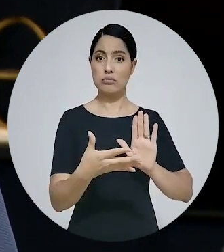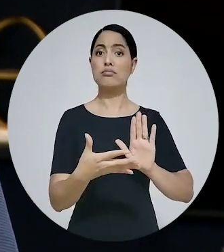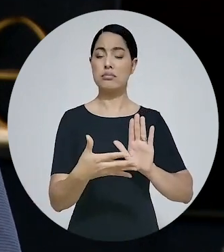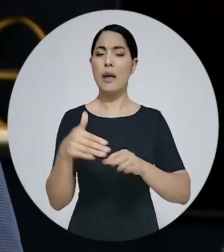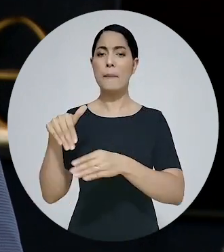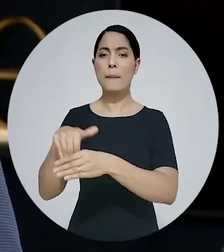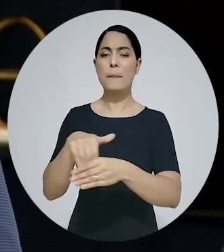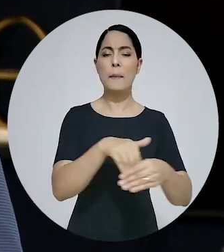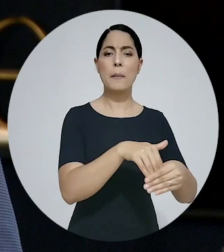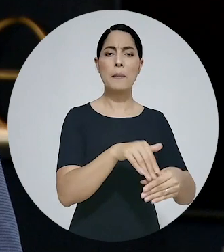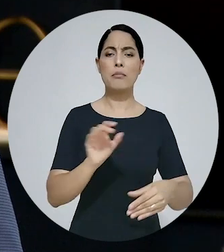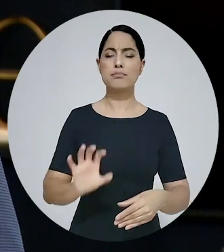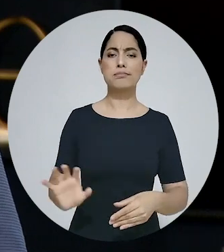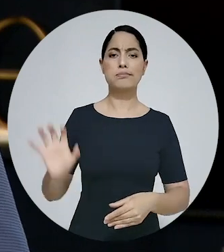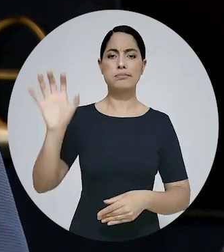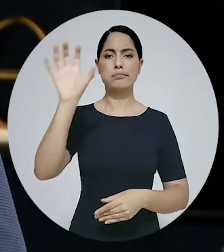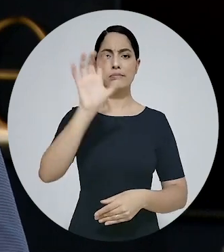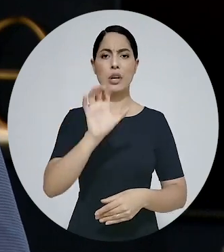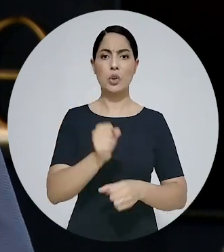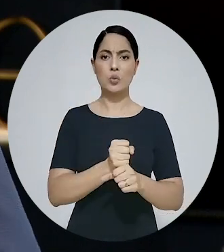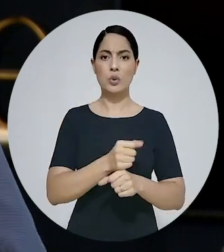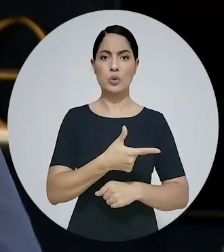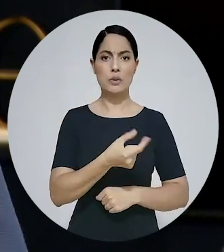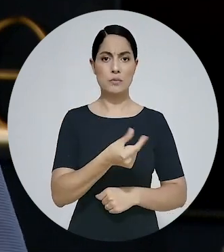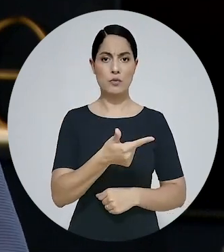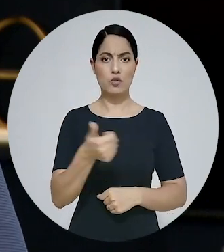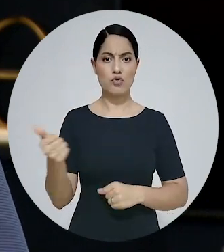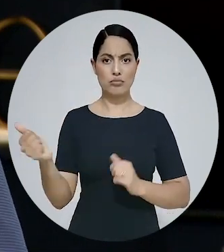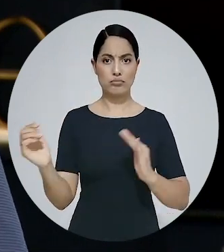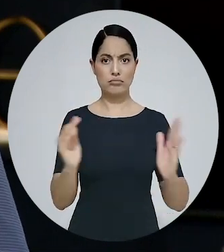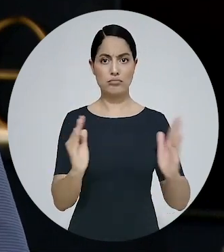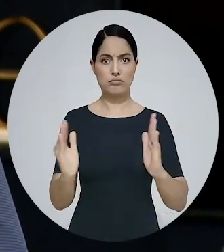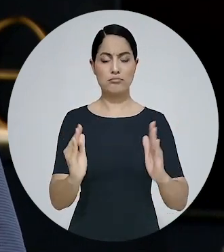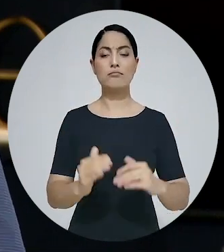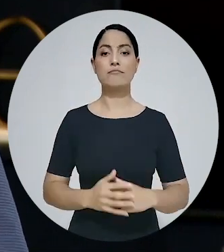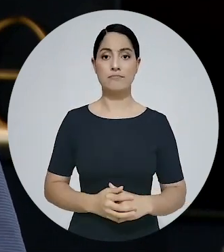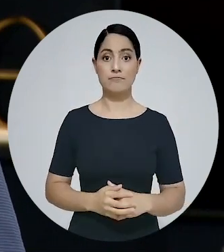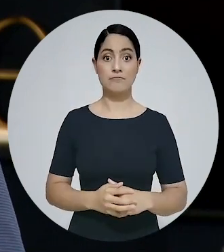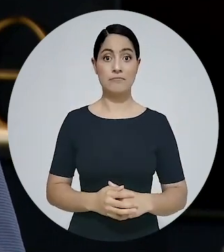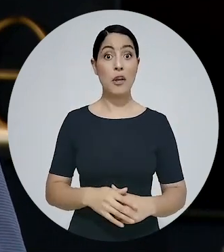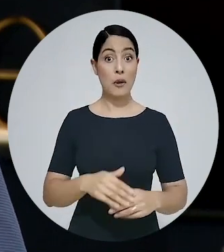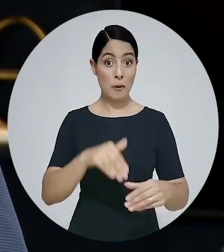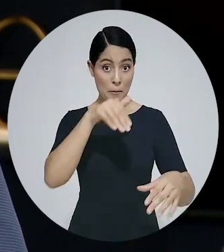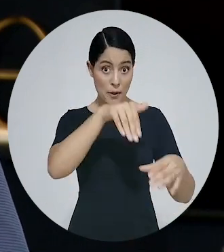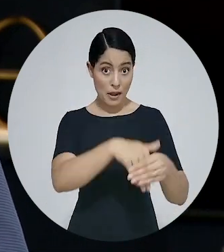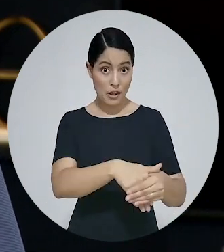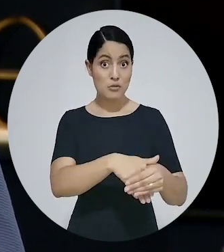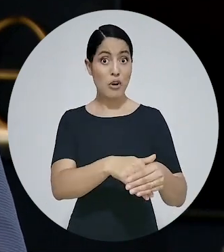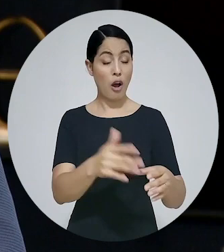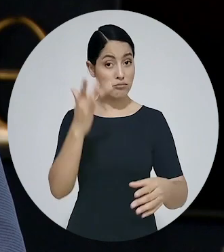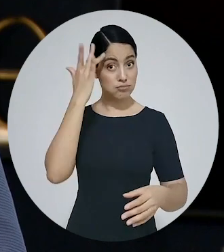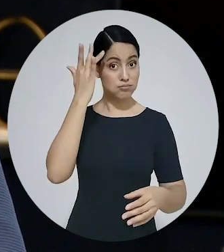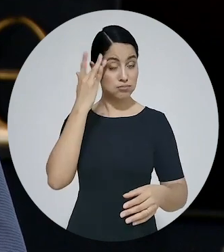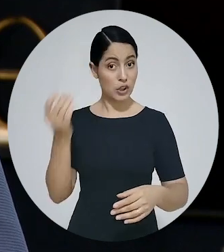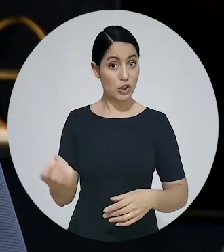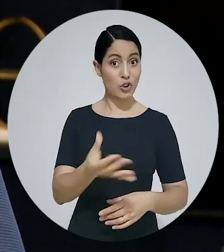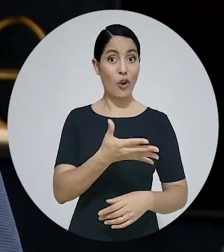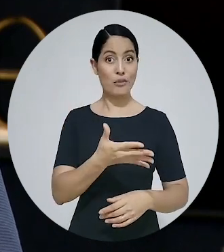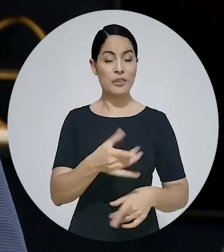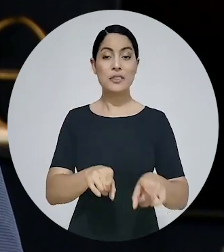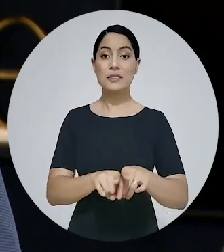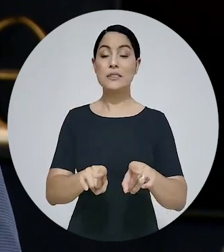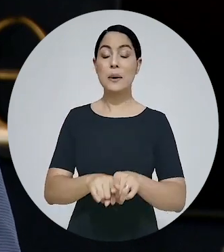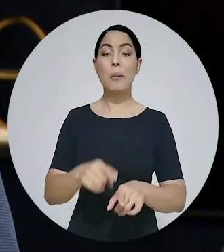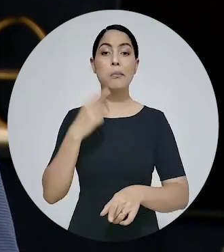expandida para as demais seccionais da OAB ainda em 2021. Além de modernizar o processo eleitoral, A mudança vai facilitar